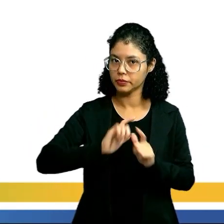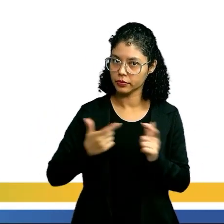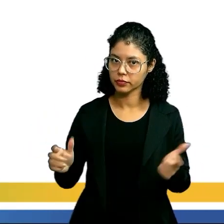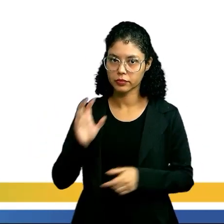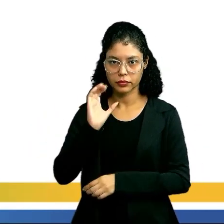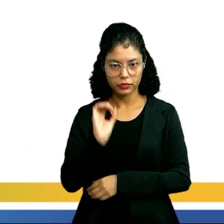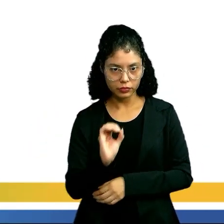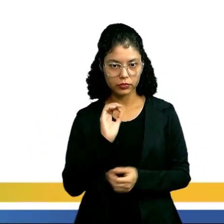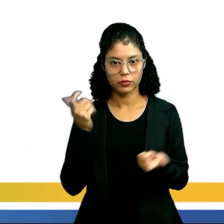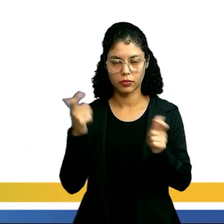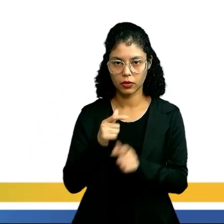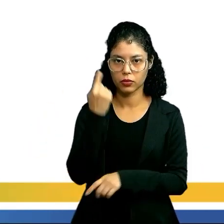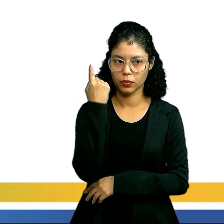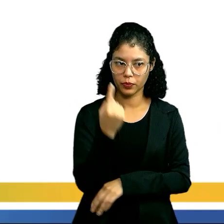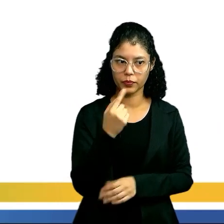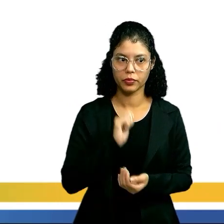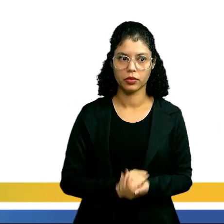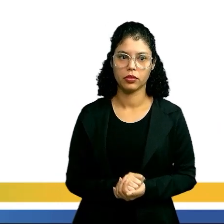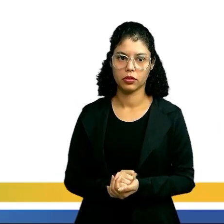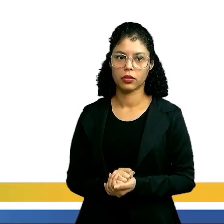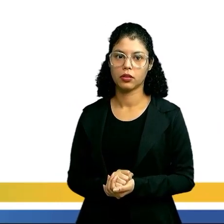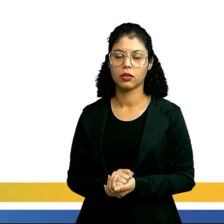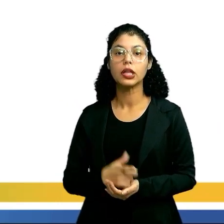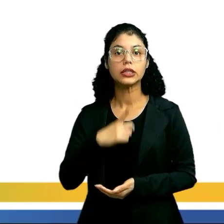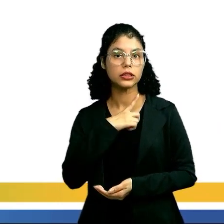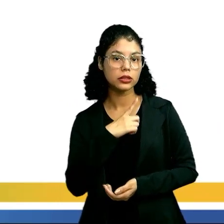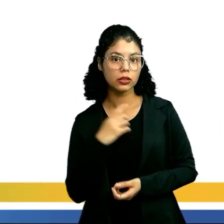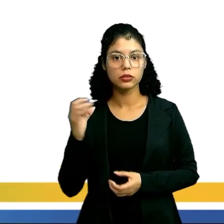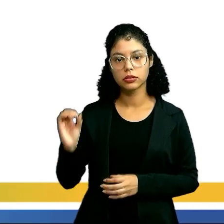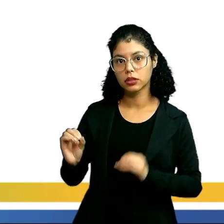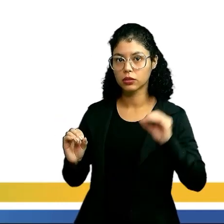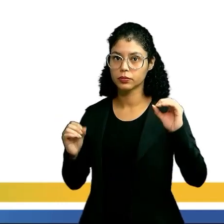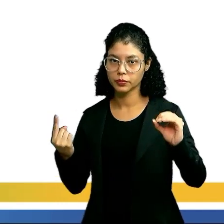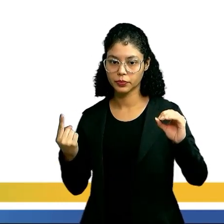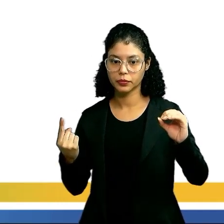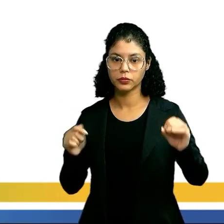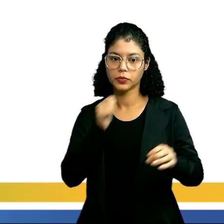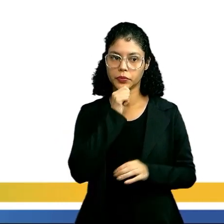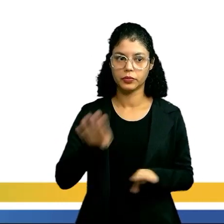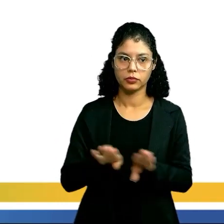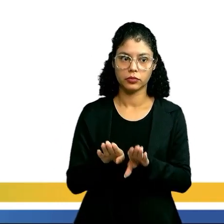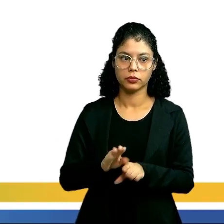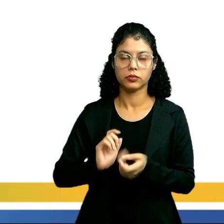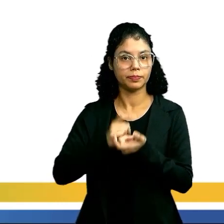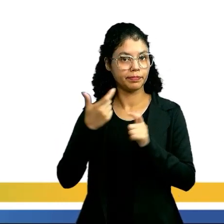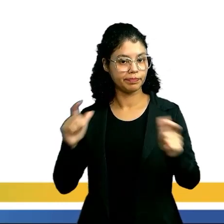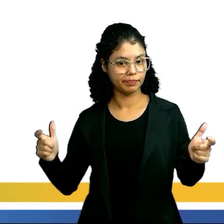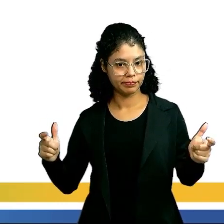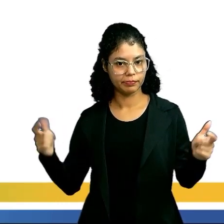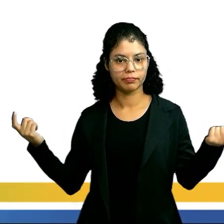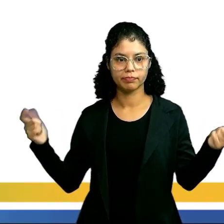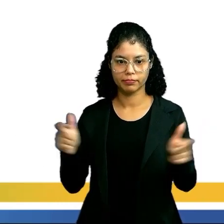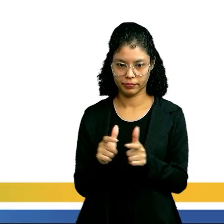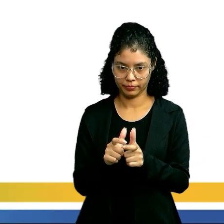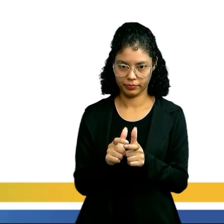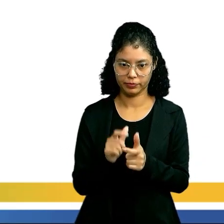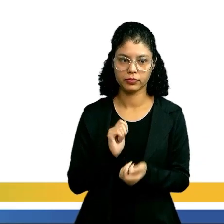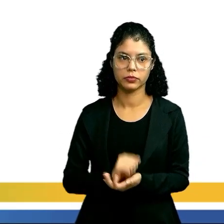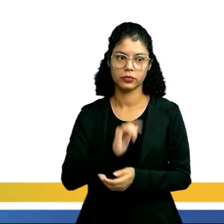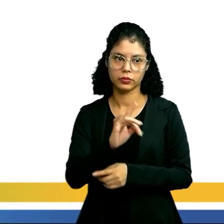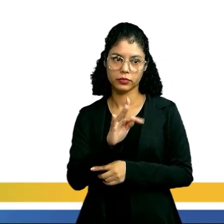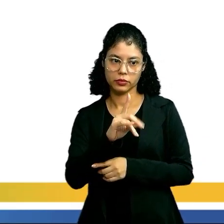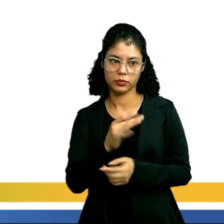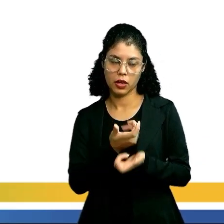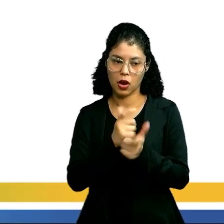maiores que zeros e menores que 1, ou seja, estão entre 0 e 1, são decrescentes. Aqui eu